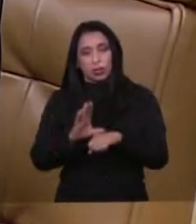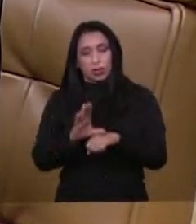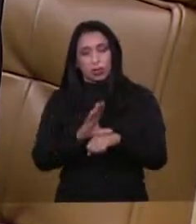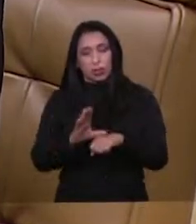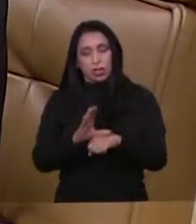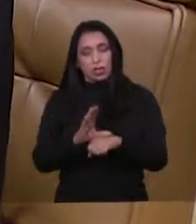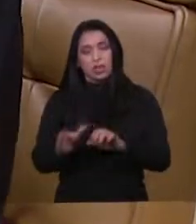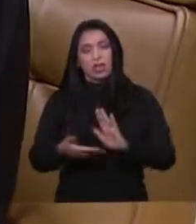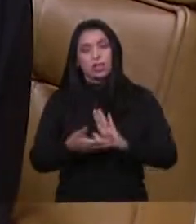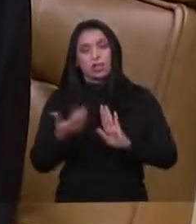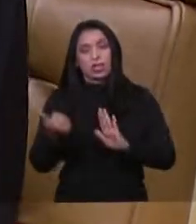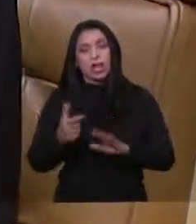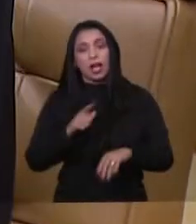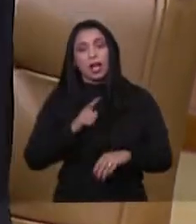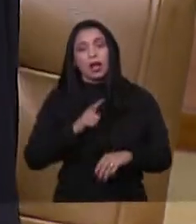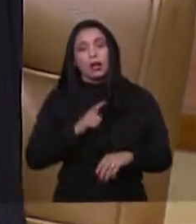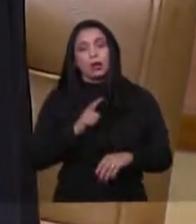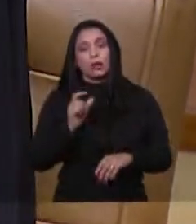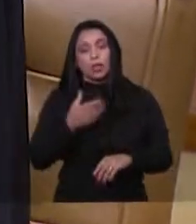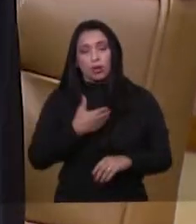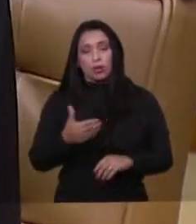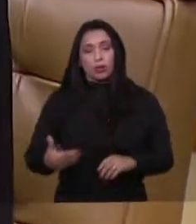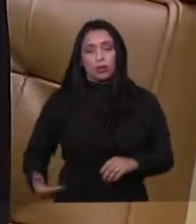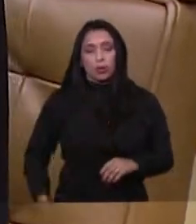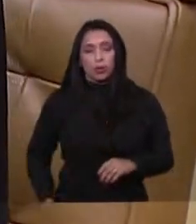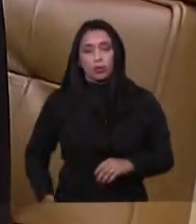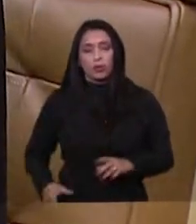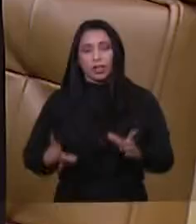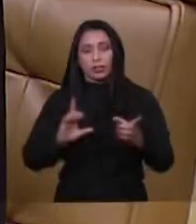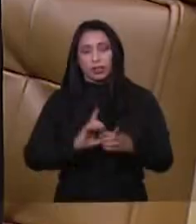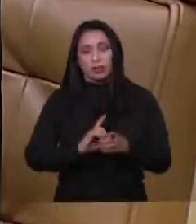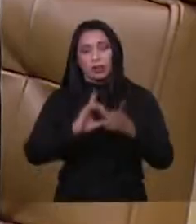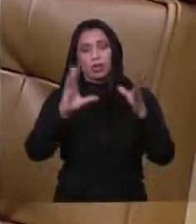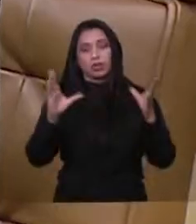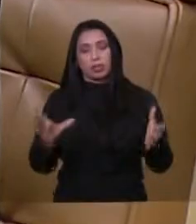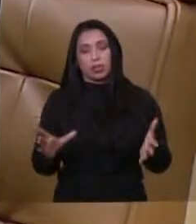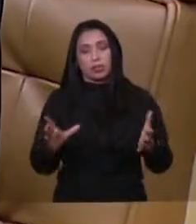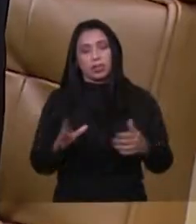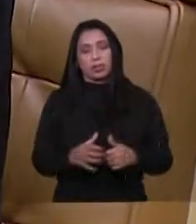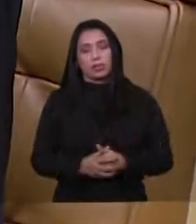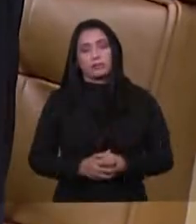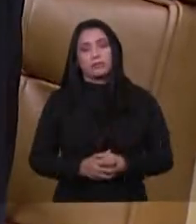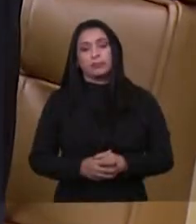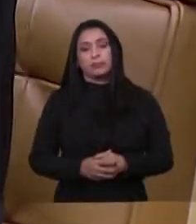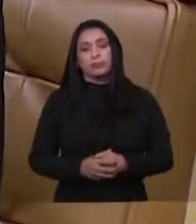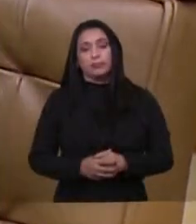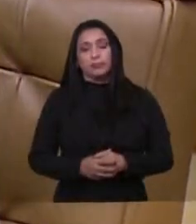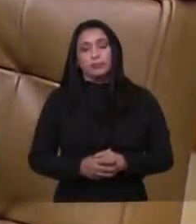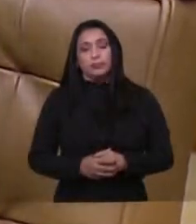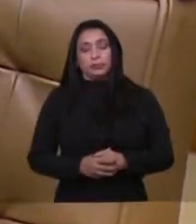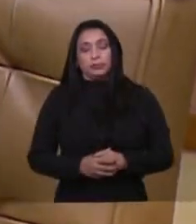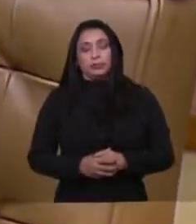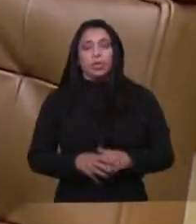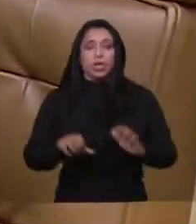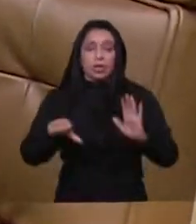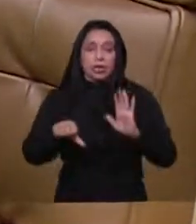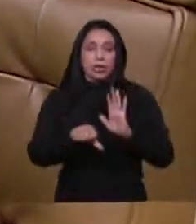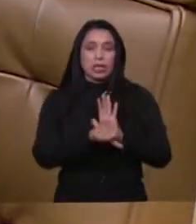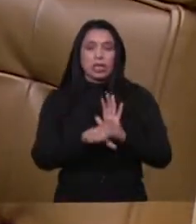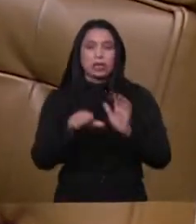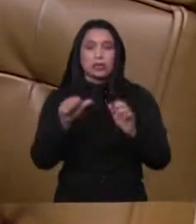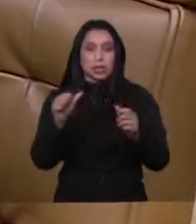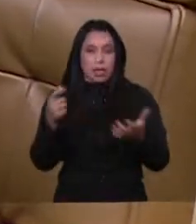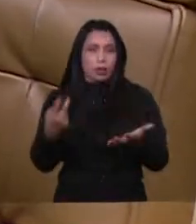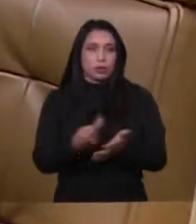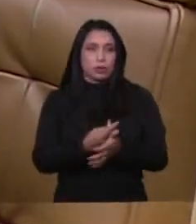por conseguinte, o próprio Estado de Direito democraticamente consolidado. Em crimes cometidos em multidão